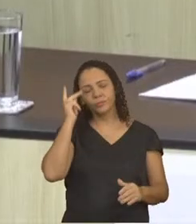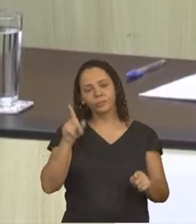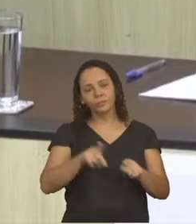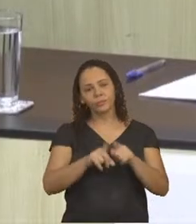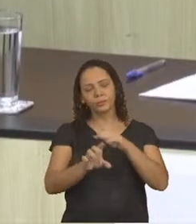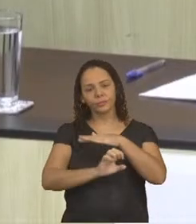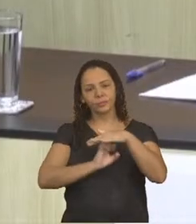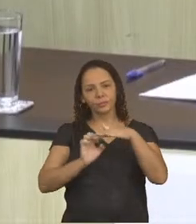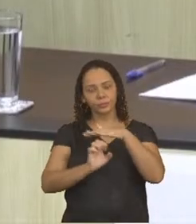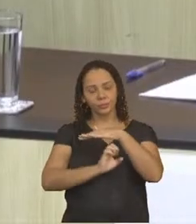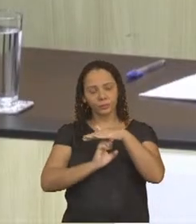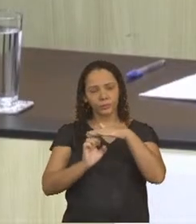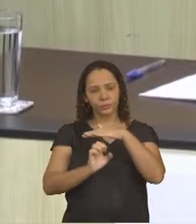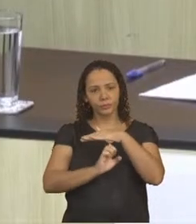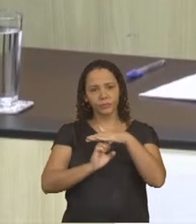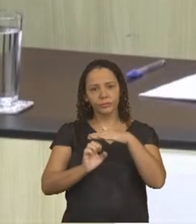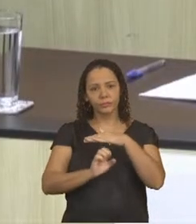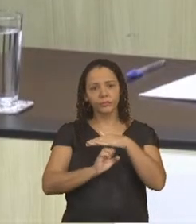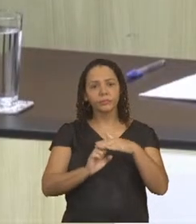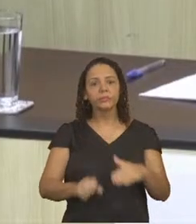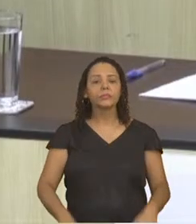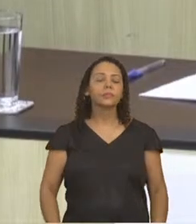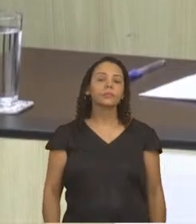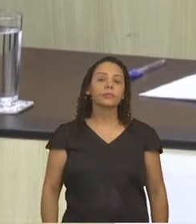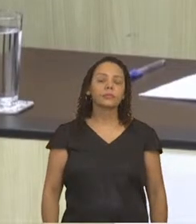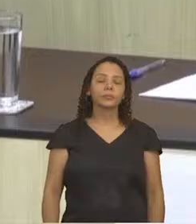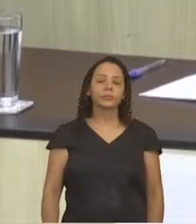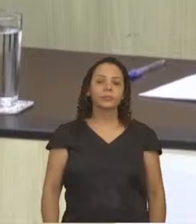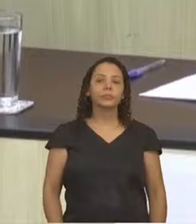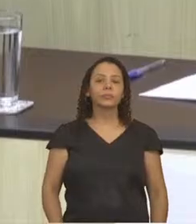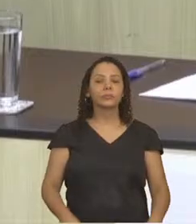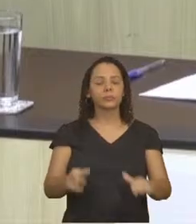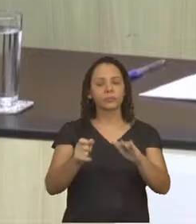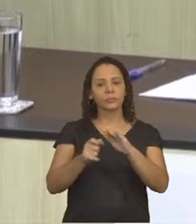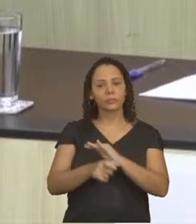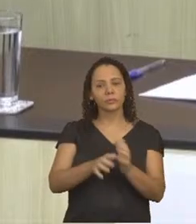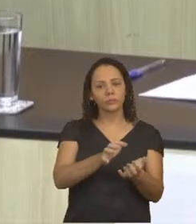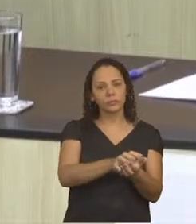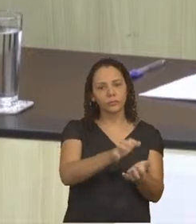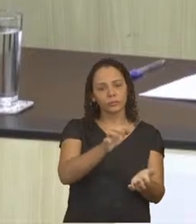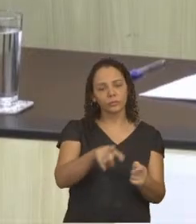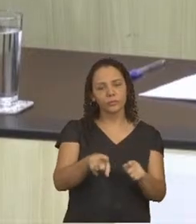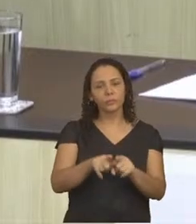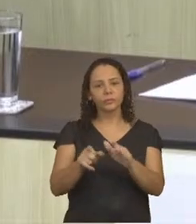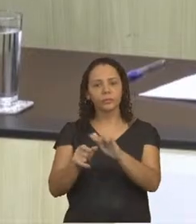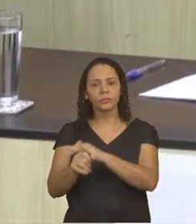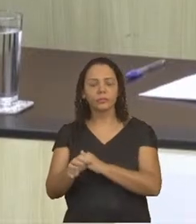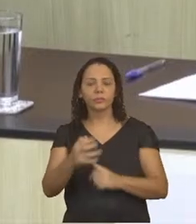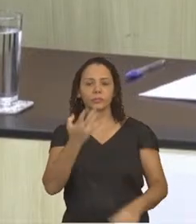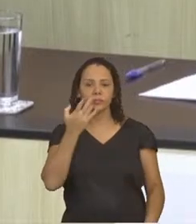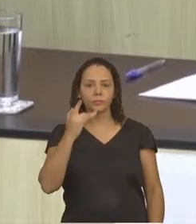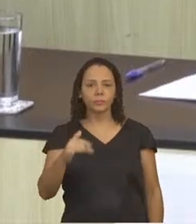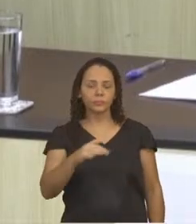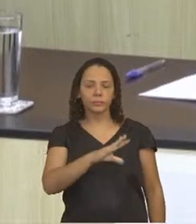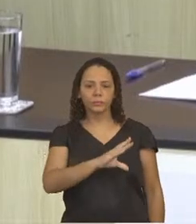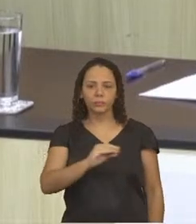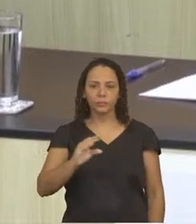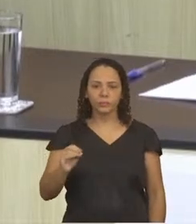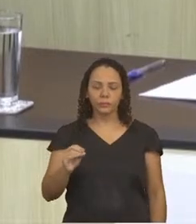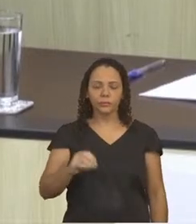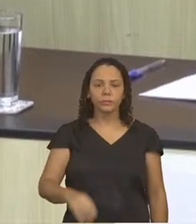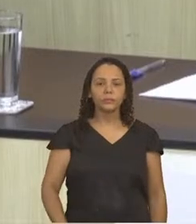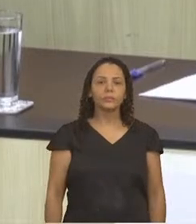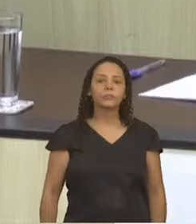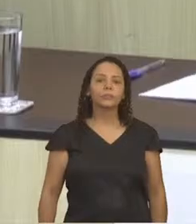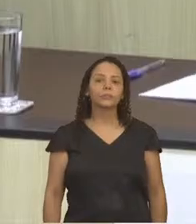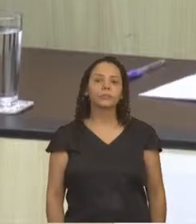e jurídicas via Fundo Municipal do Idoso e Fundo Municipal da Criança e do Adolescente